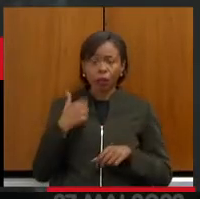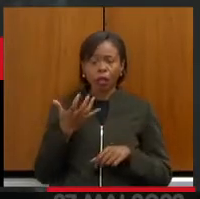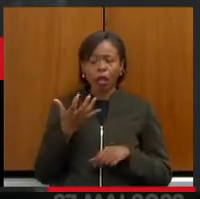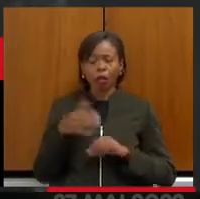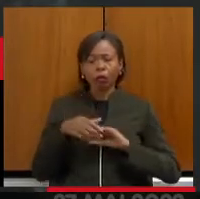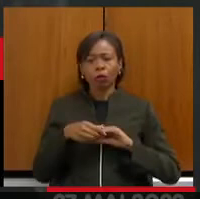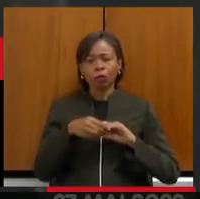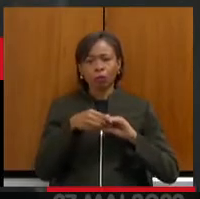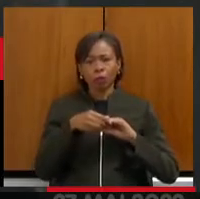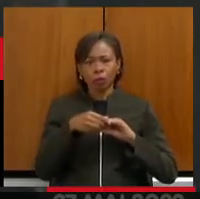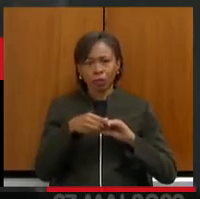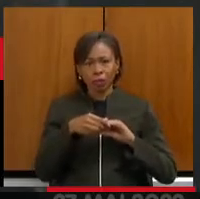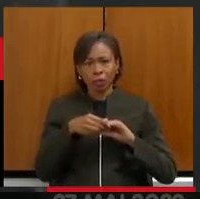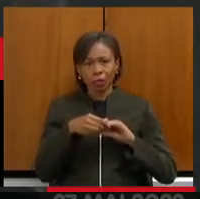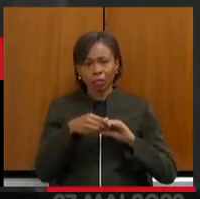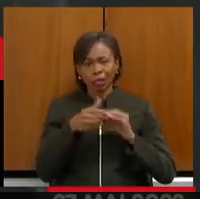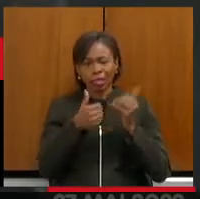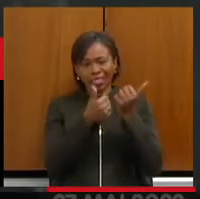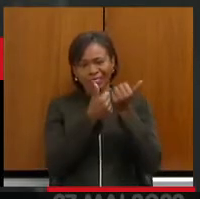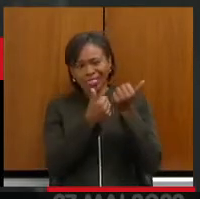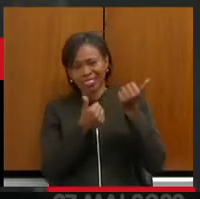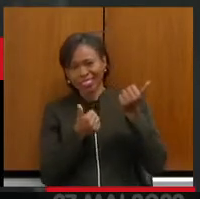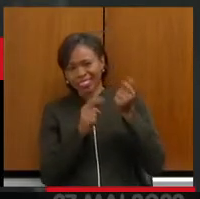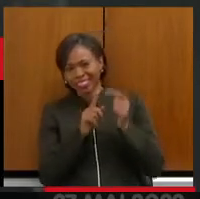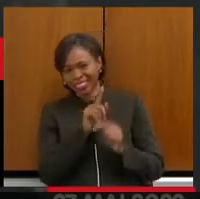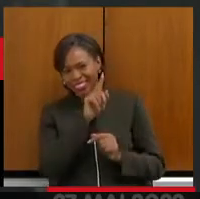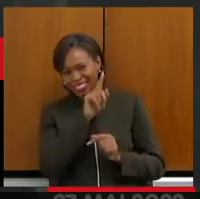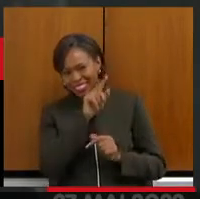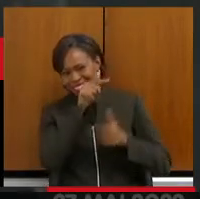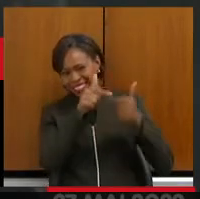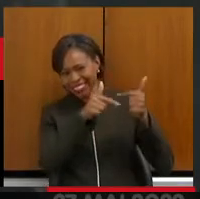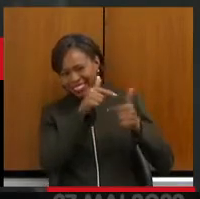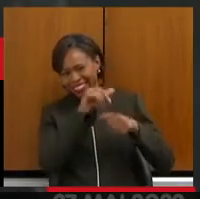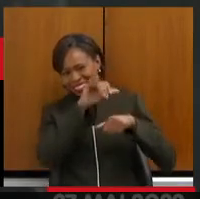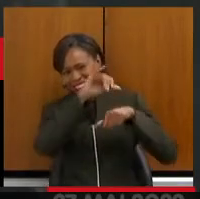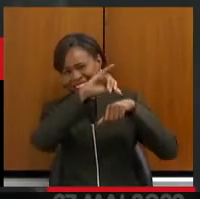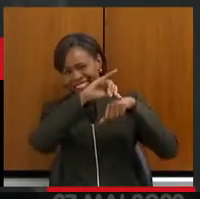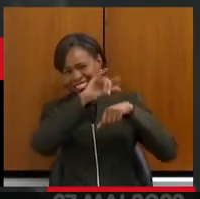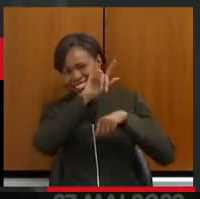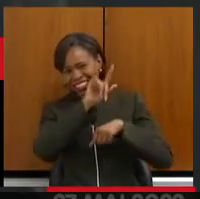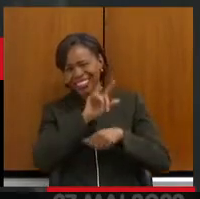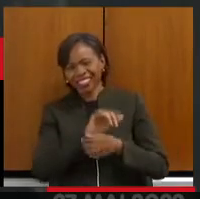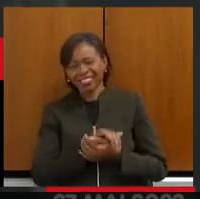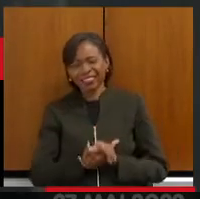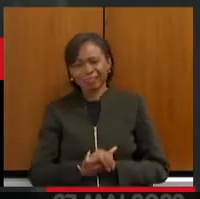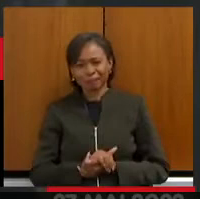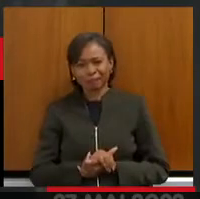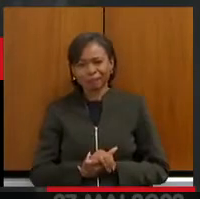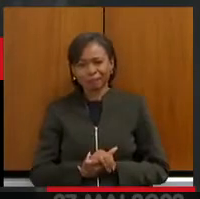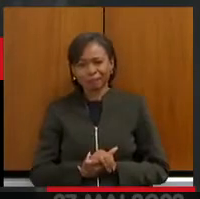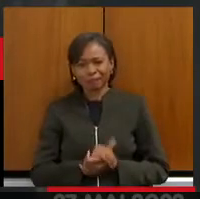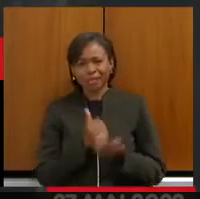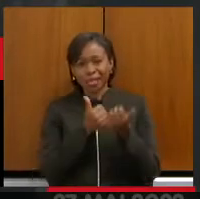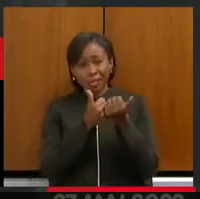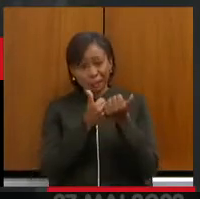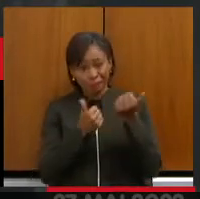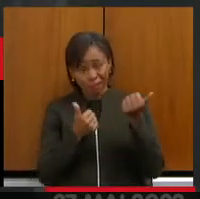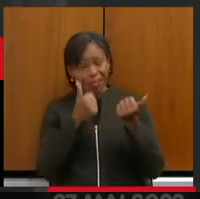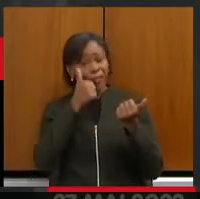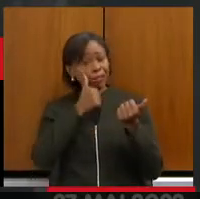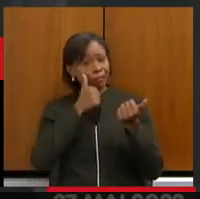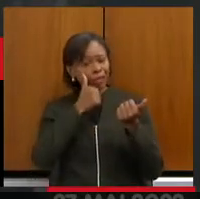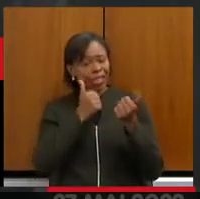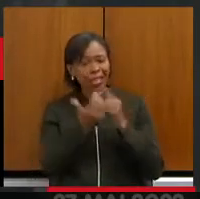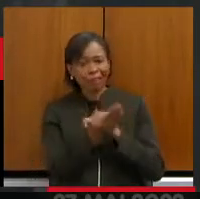as minhas as pessoas que estão ali em cima Vera Lucia babino que tão mulheres que me